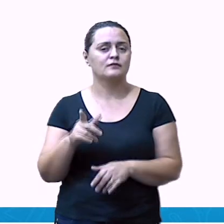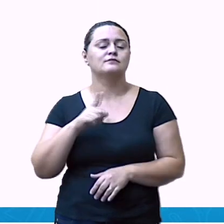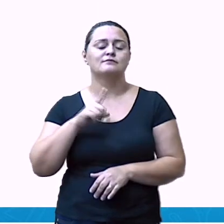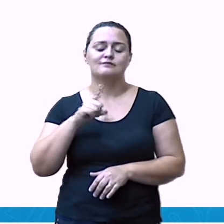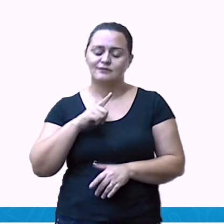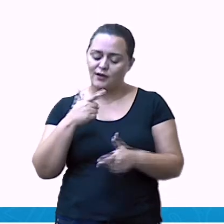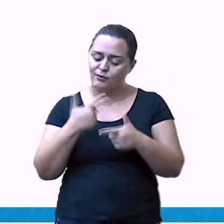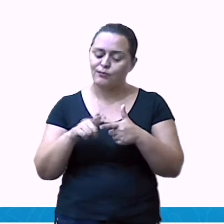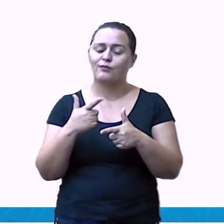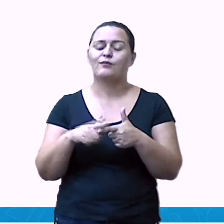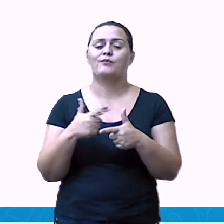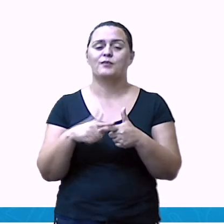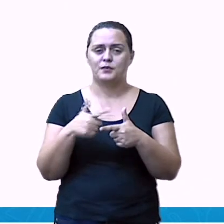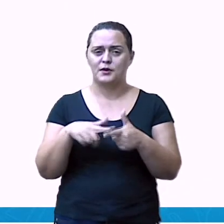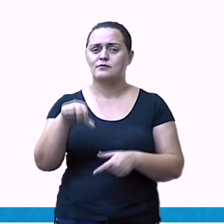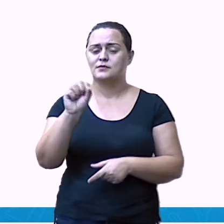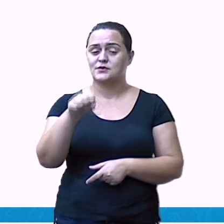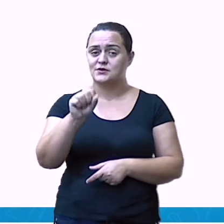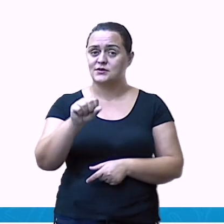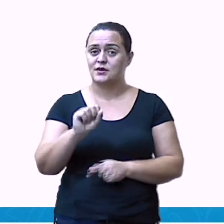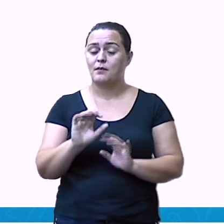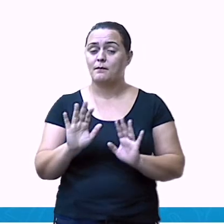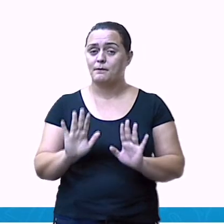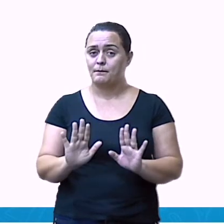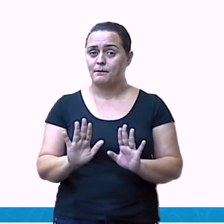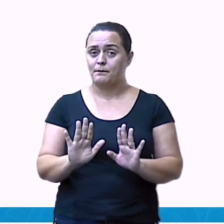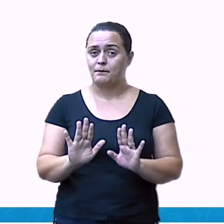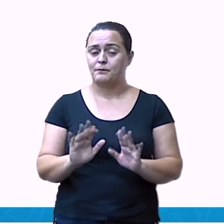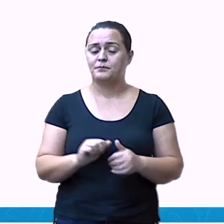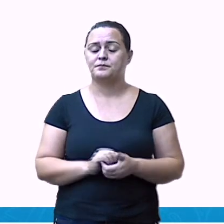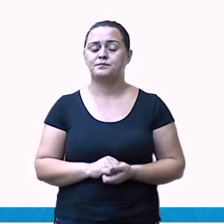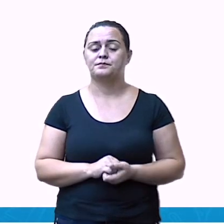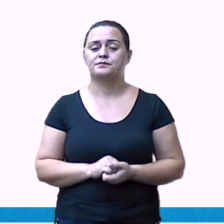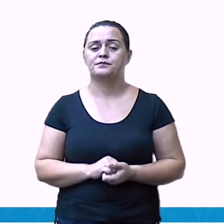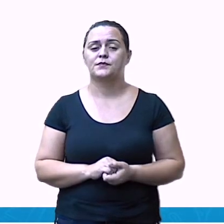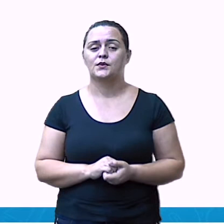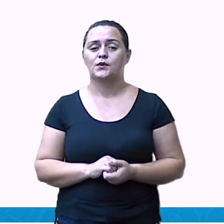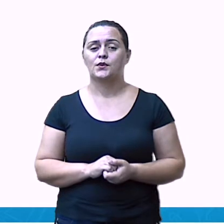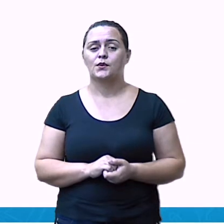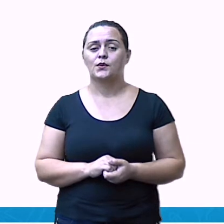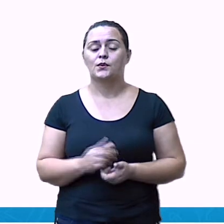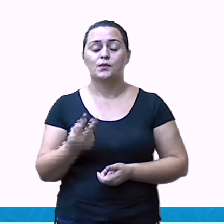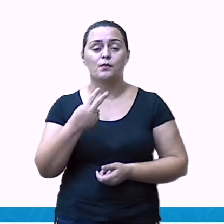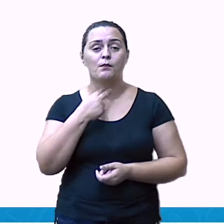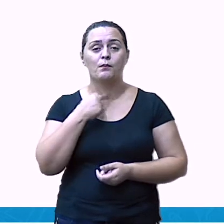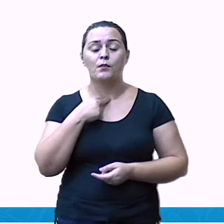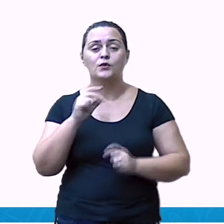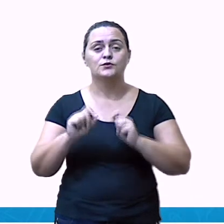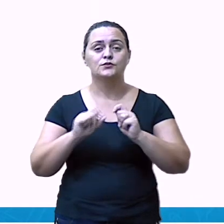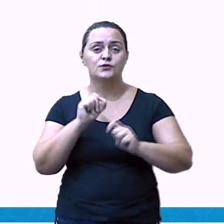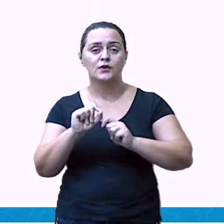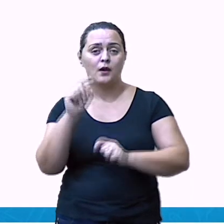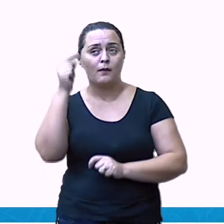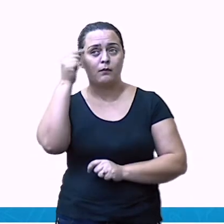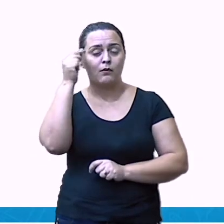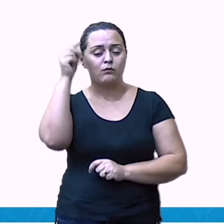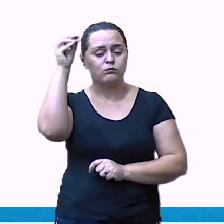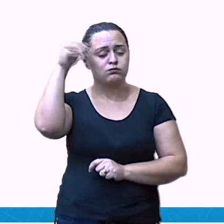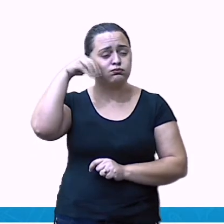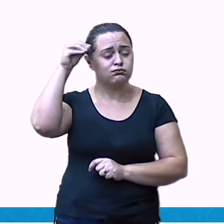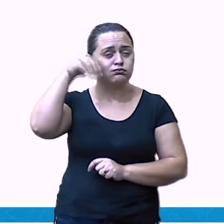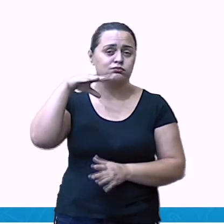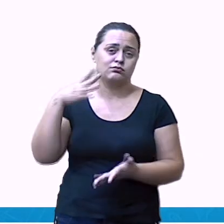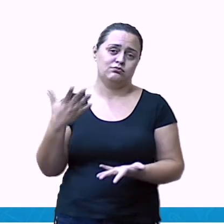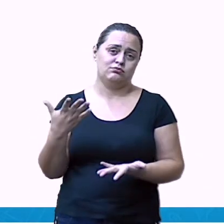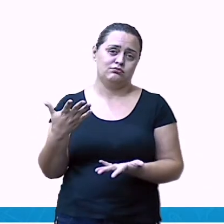a mente pode estar sadia. Agora, o que não podemos é permitir que ela não esteja. Então, vamos a algumas dicas